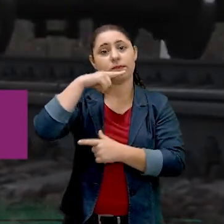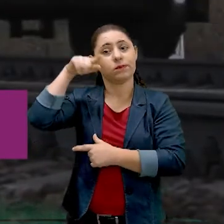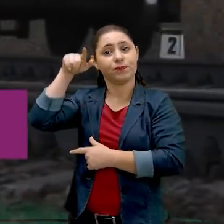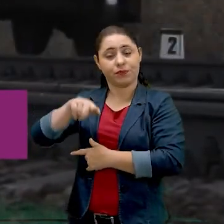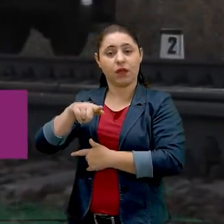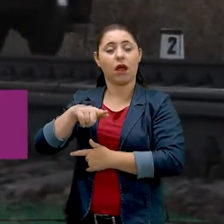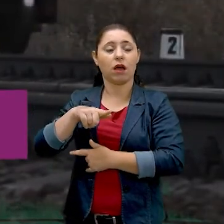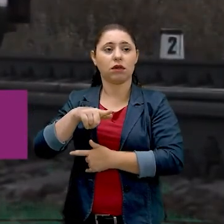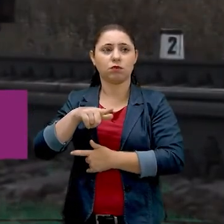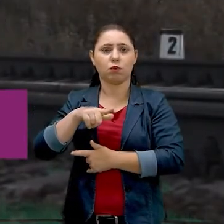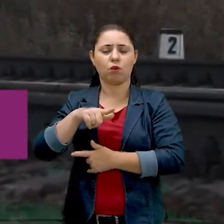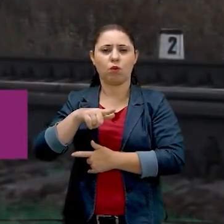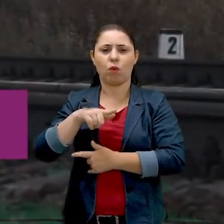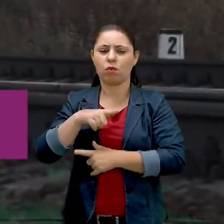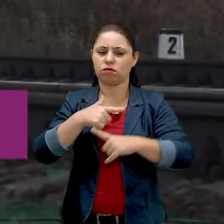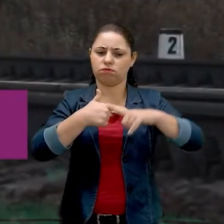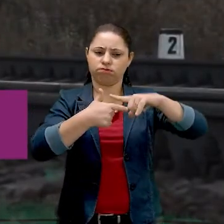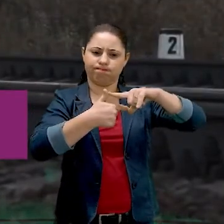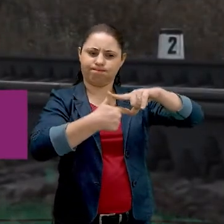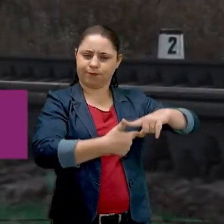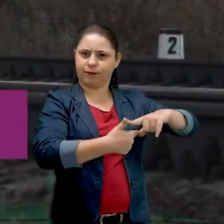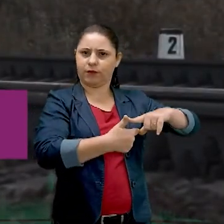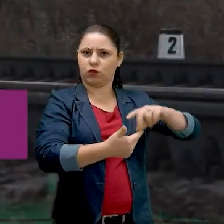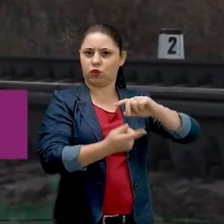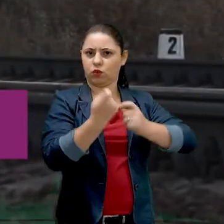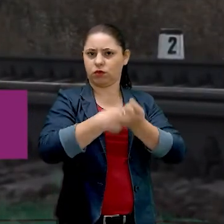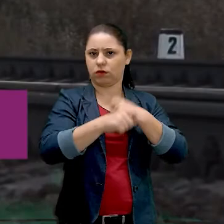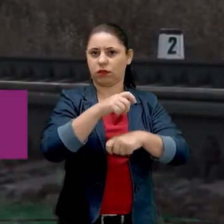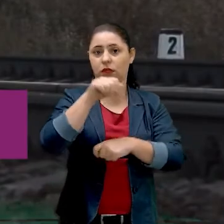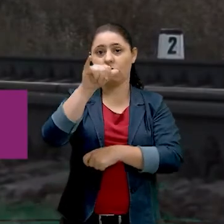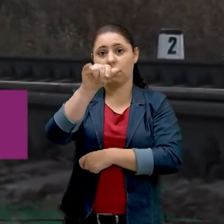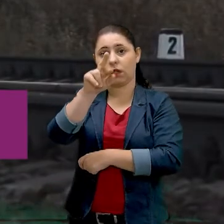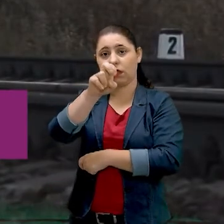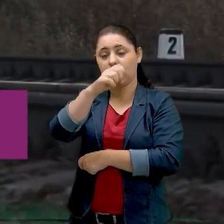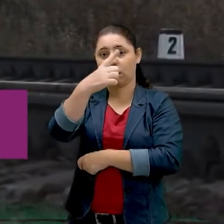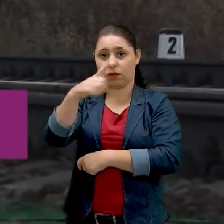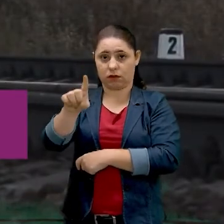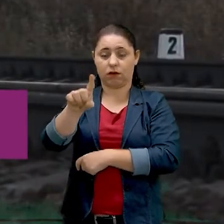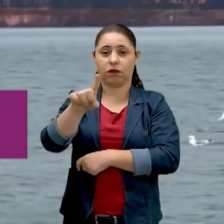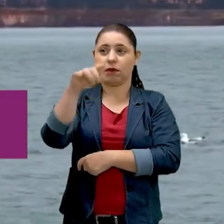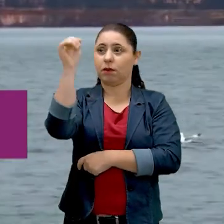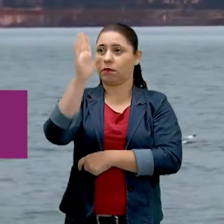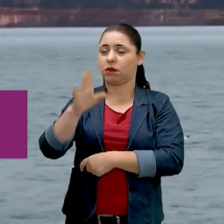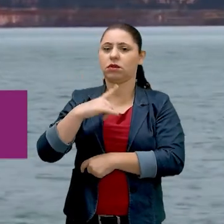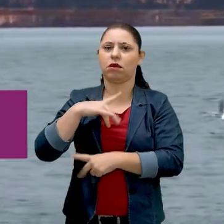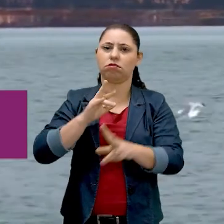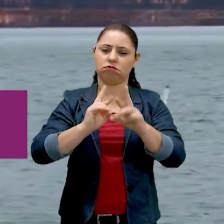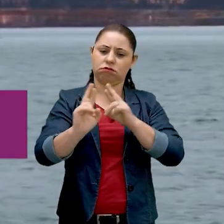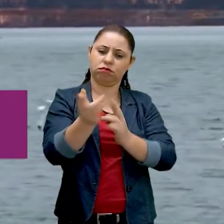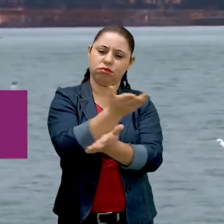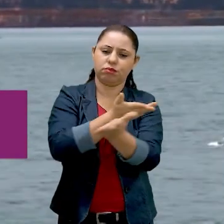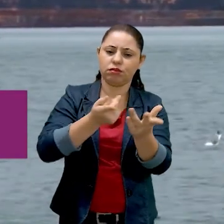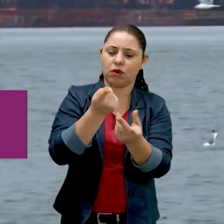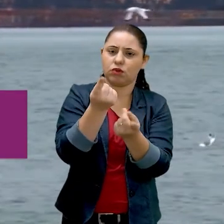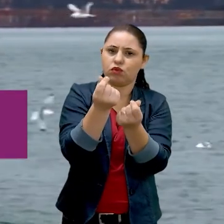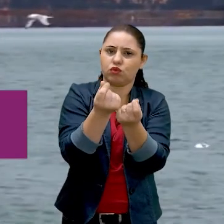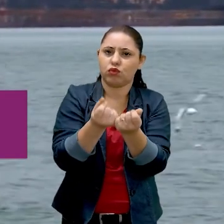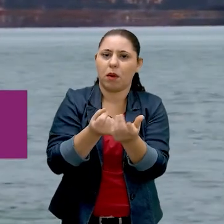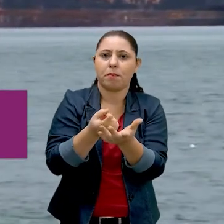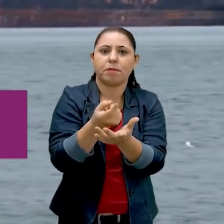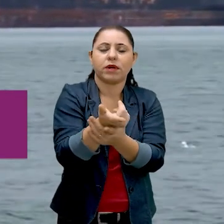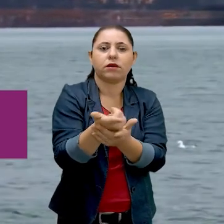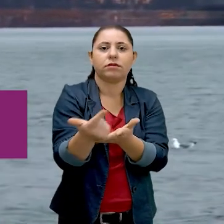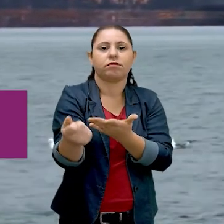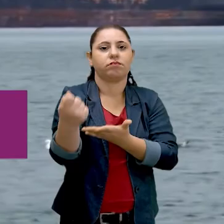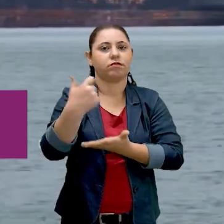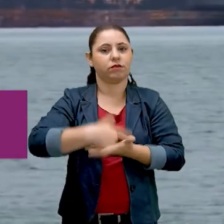Porque a Rússia está sofrendo uma sanção econômica muito forte. O Irã seria um exemplo, né? O Brasil mantém relações